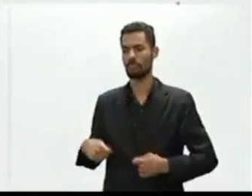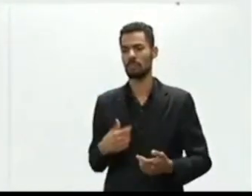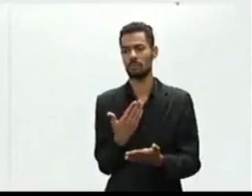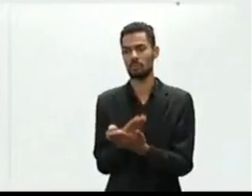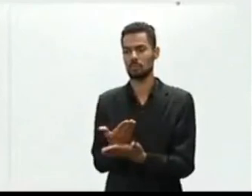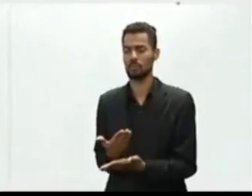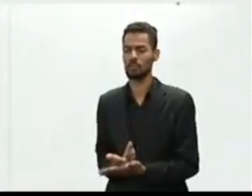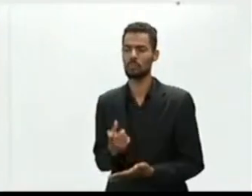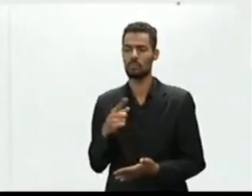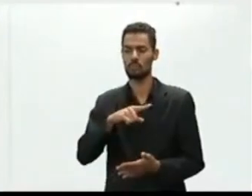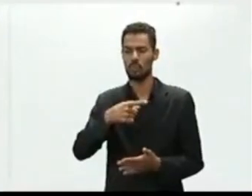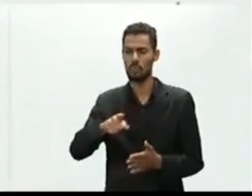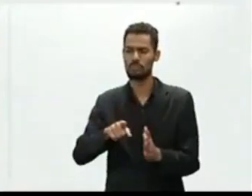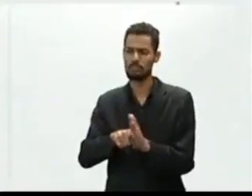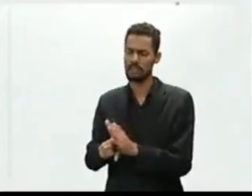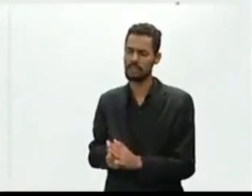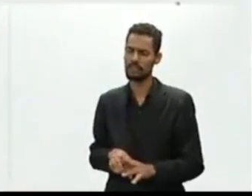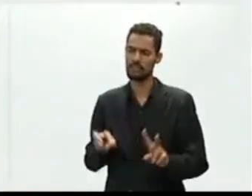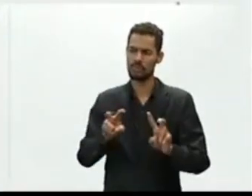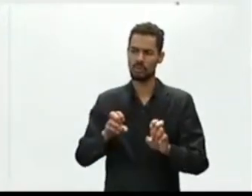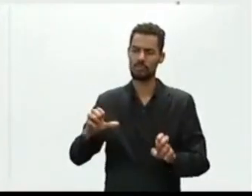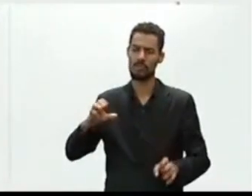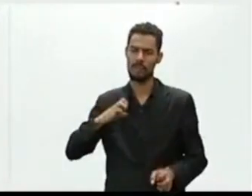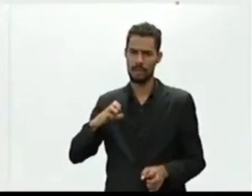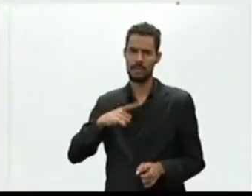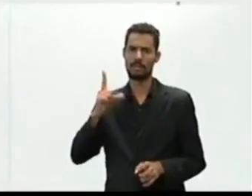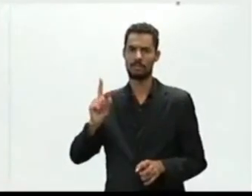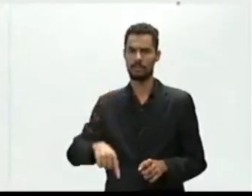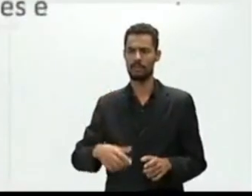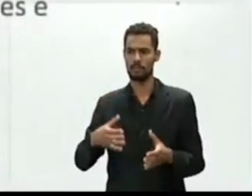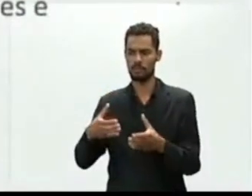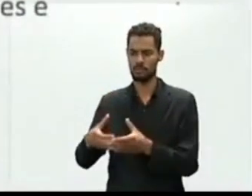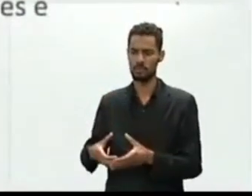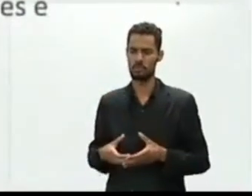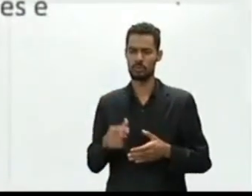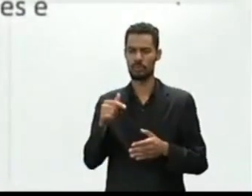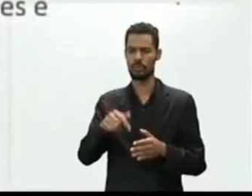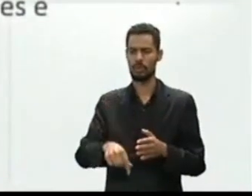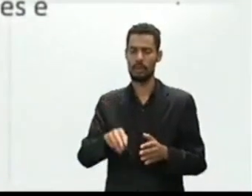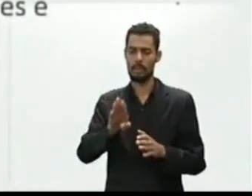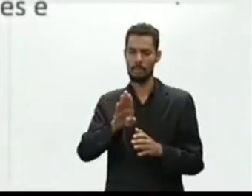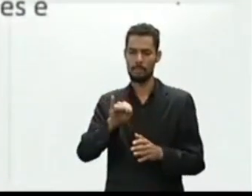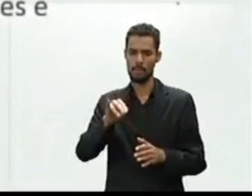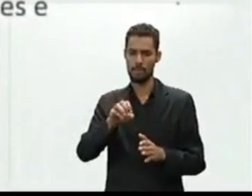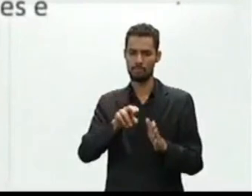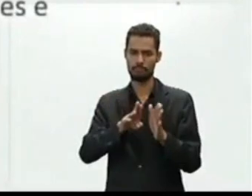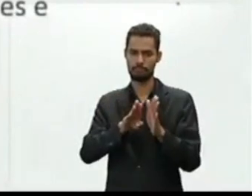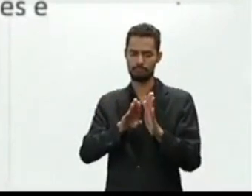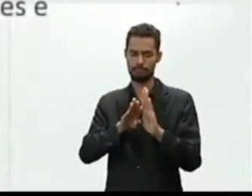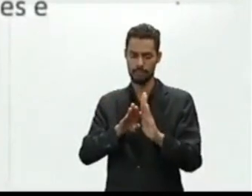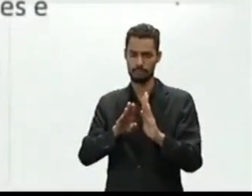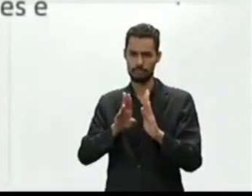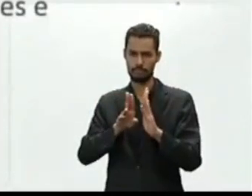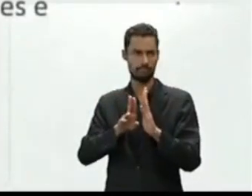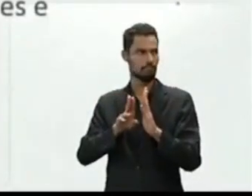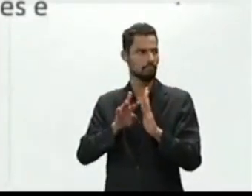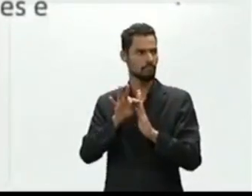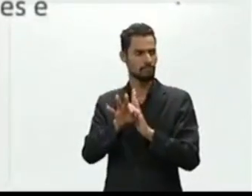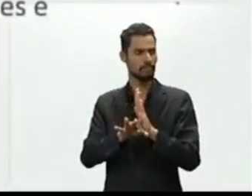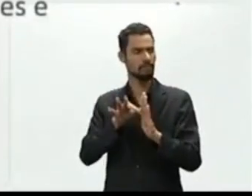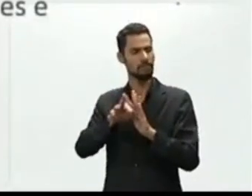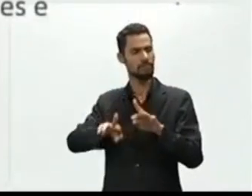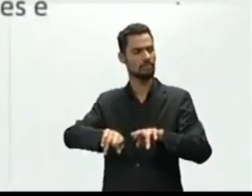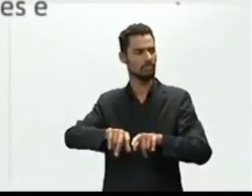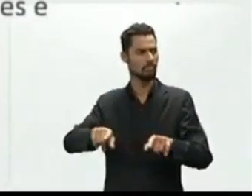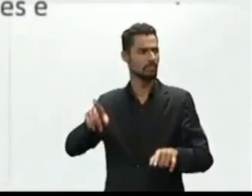mais aprofundado sobre questões éticas envolvidas na manipulação da biotecnologia. E ela vai ser aplicada em diversas áreas,